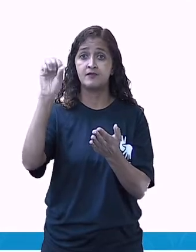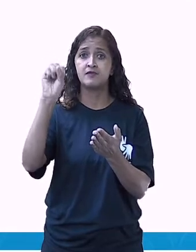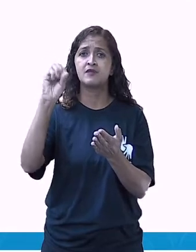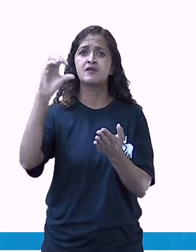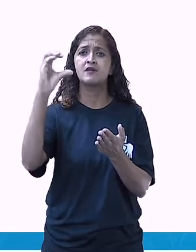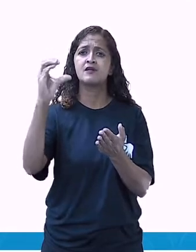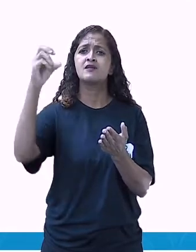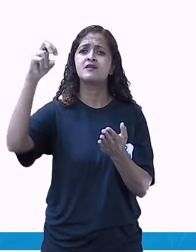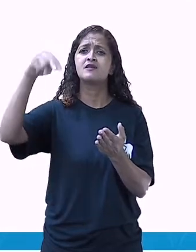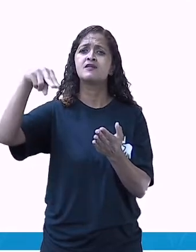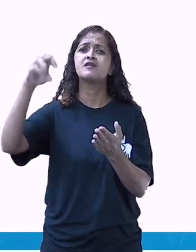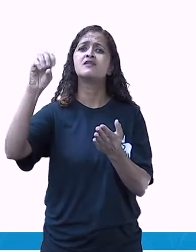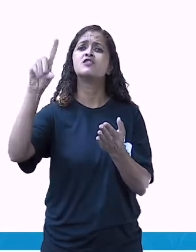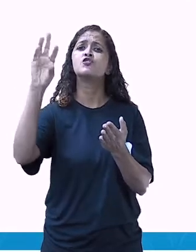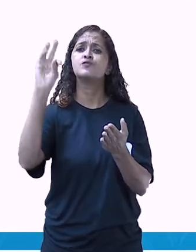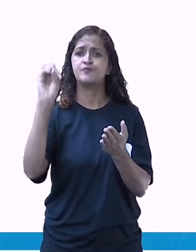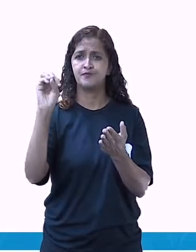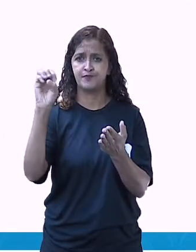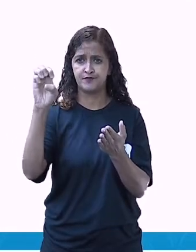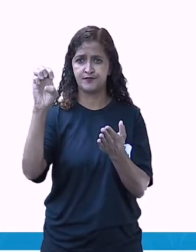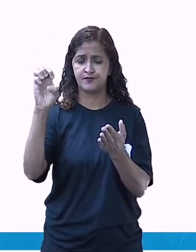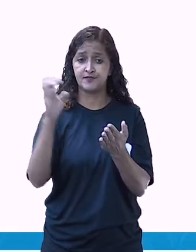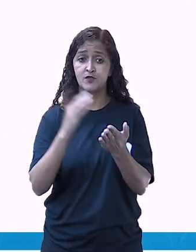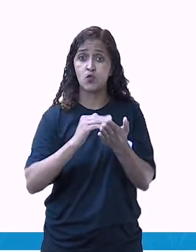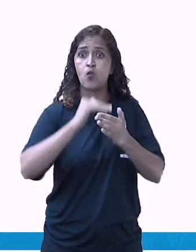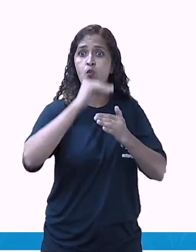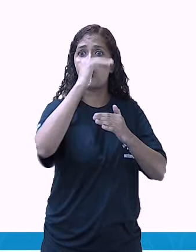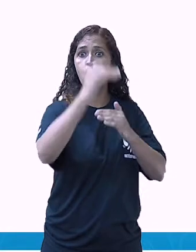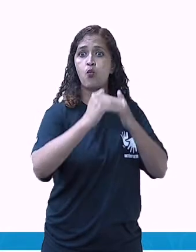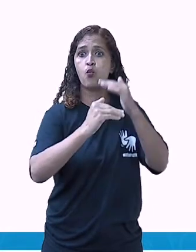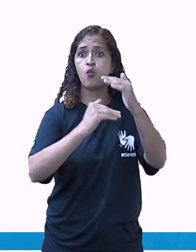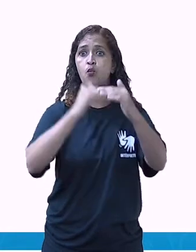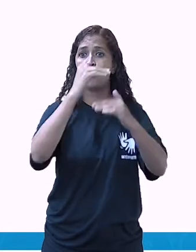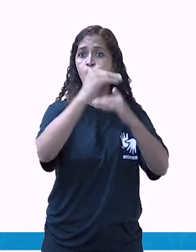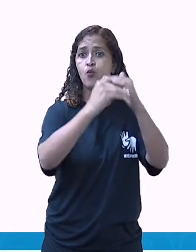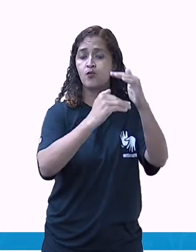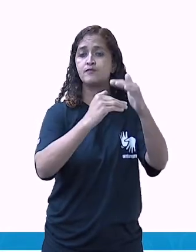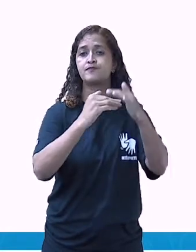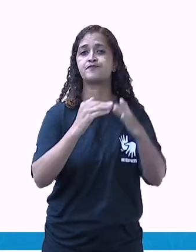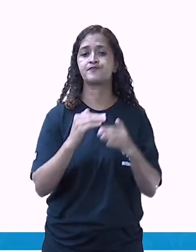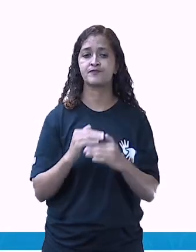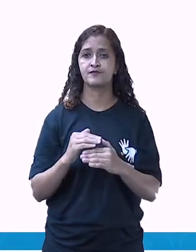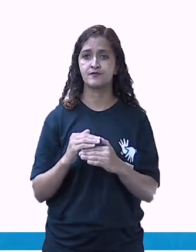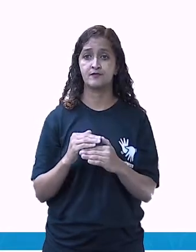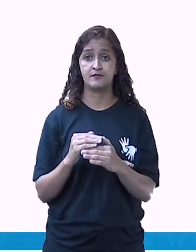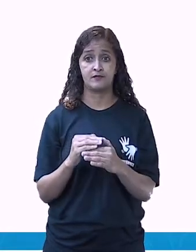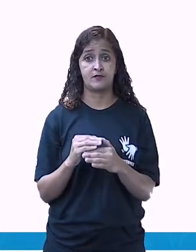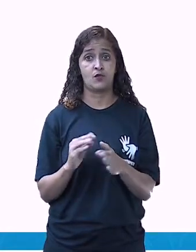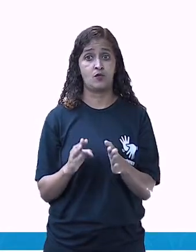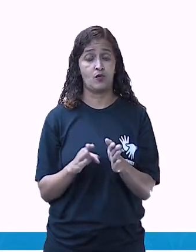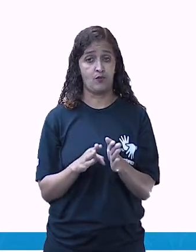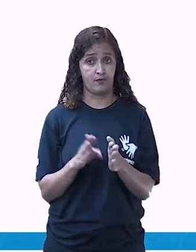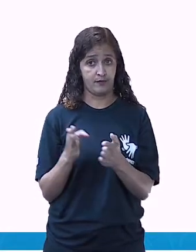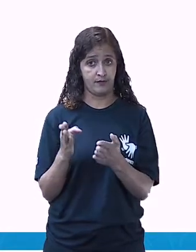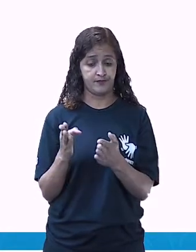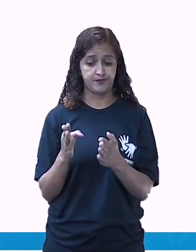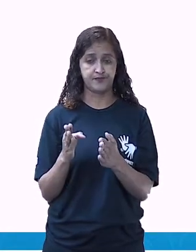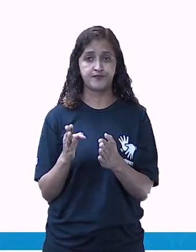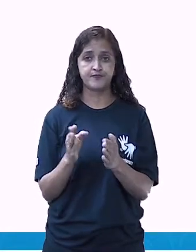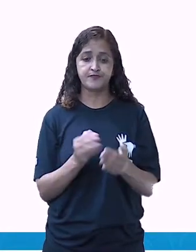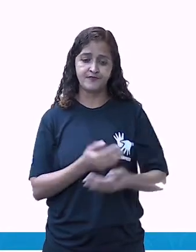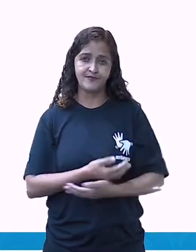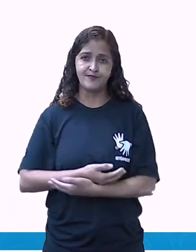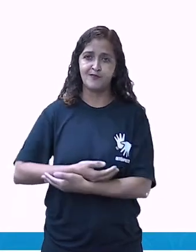Crescente, de crescer, tá? Então, ordem crescente é do menor, olha o bebê, para